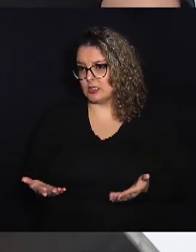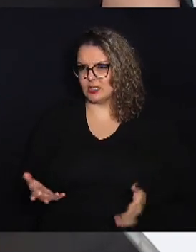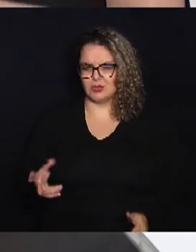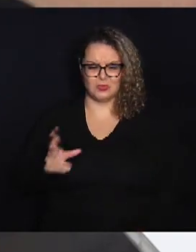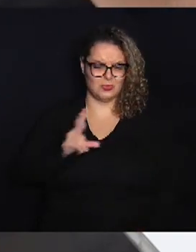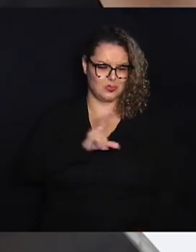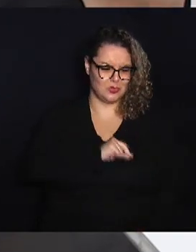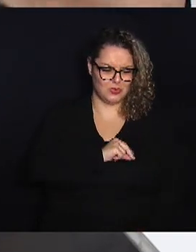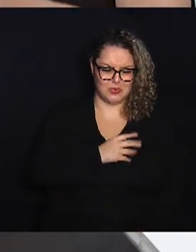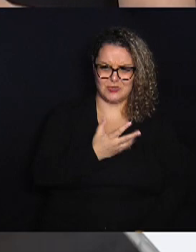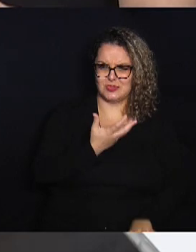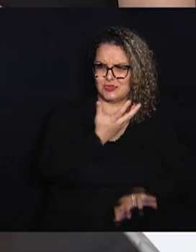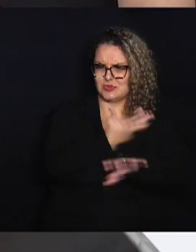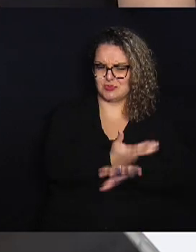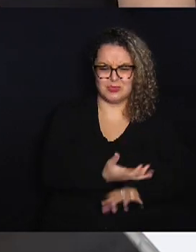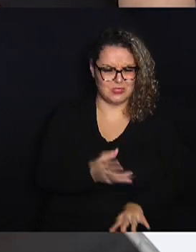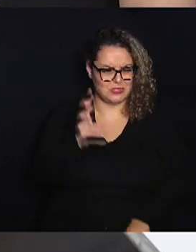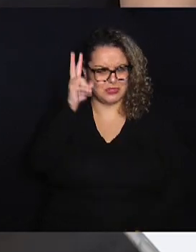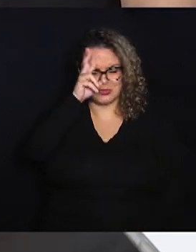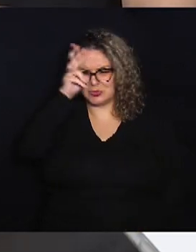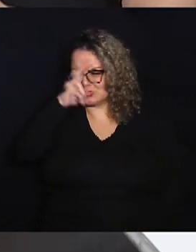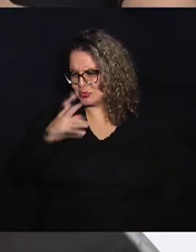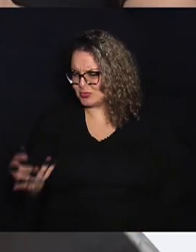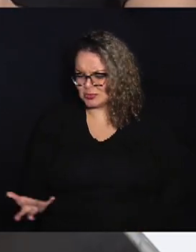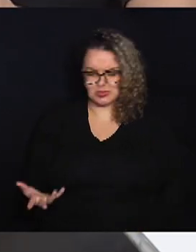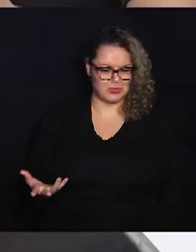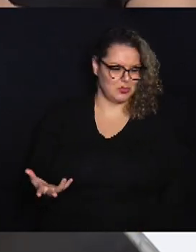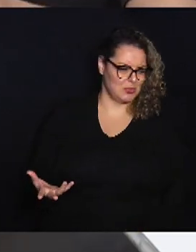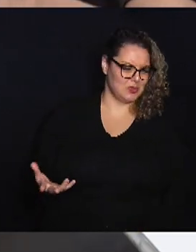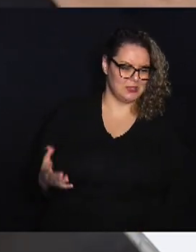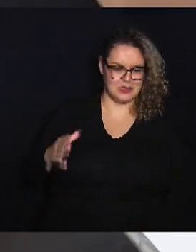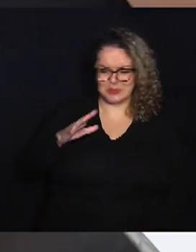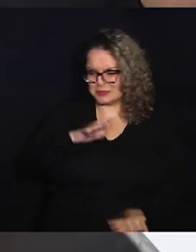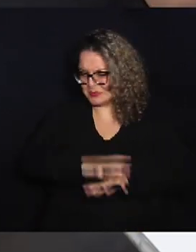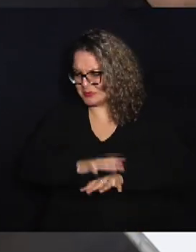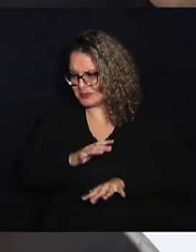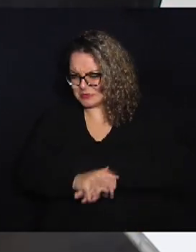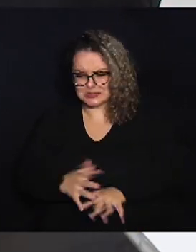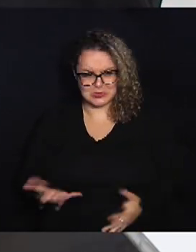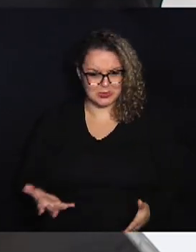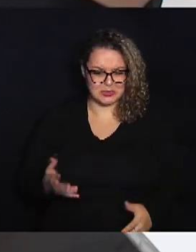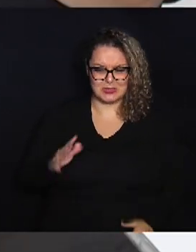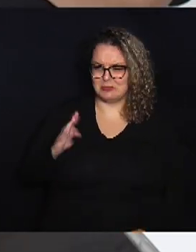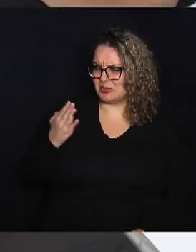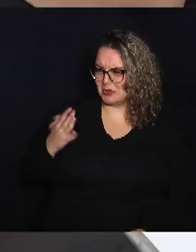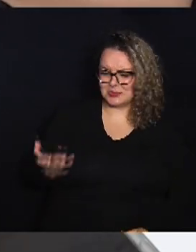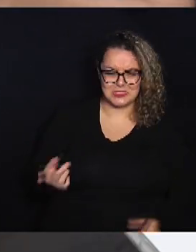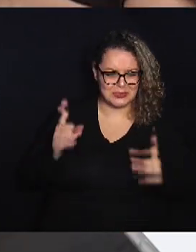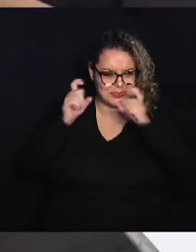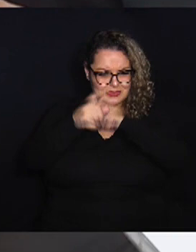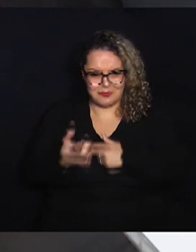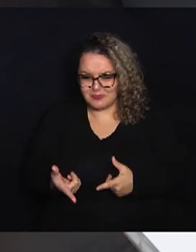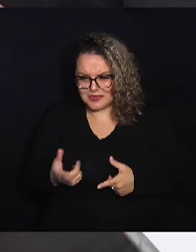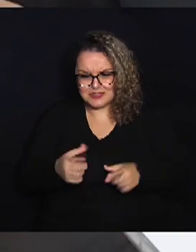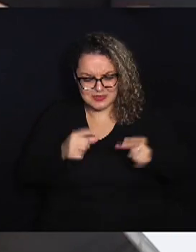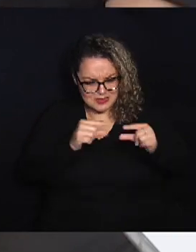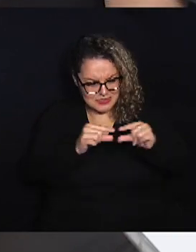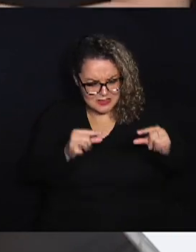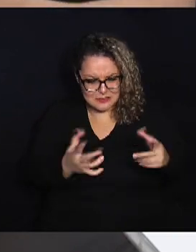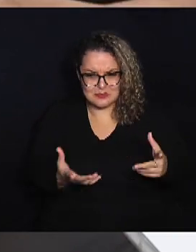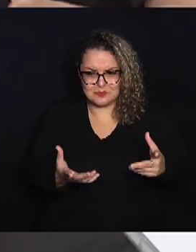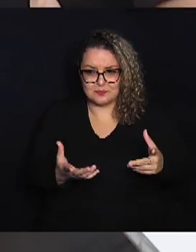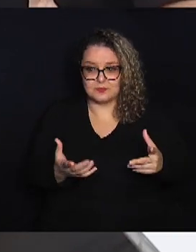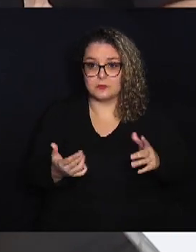matéria nova de história, de geografia, de biologia, essa matéria é impossível. E aí, às vezes, já se leva para esse ponto. Poxa, será que é uma